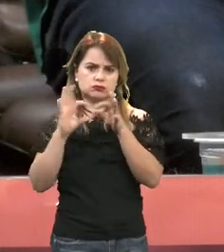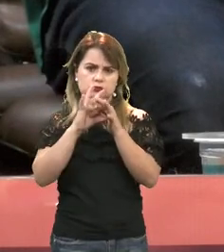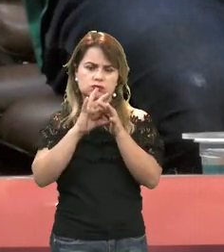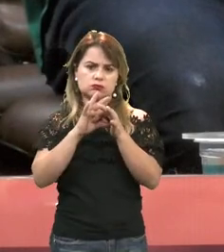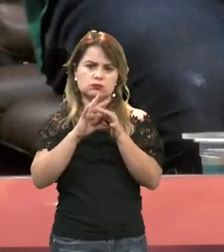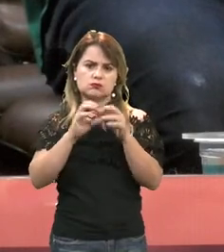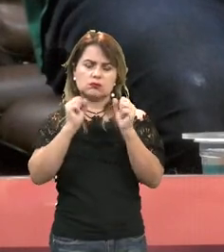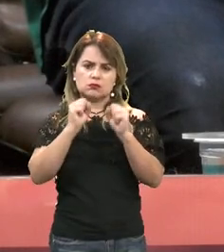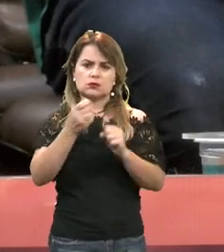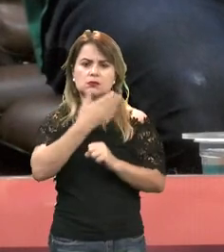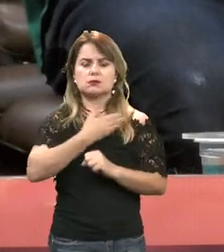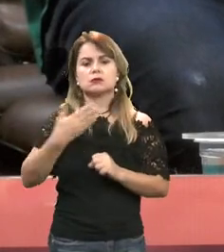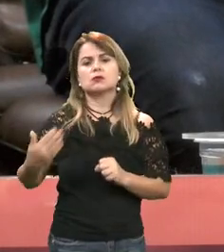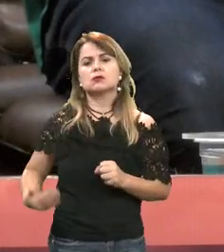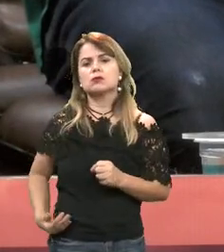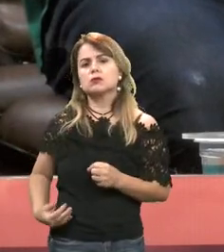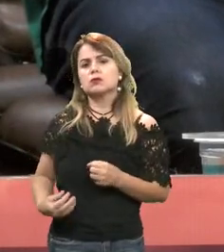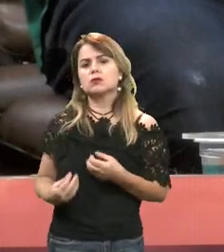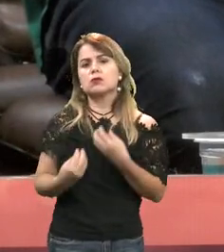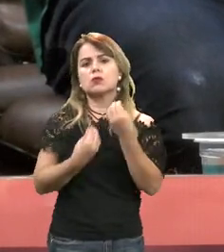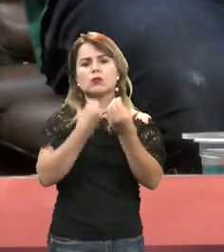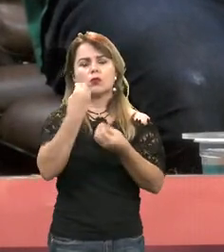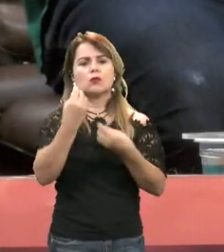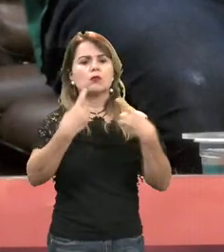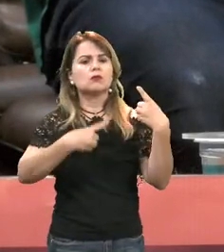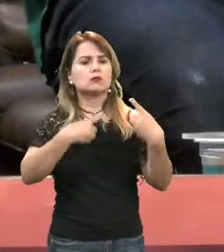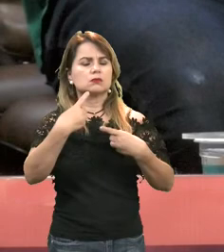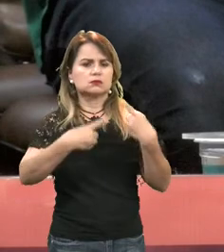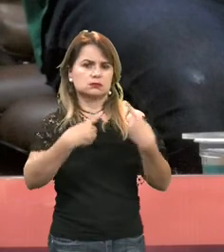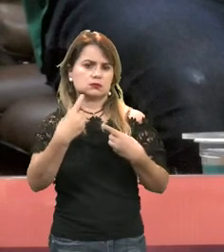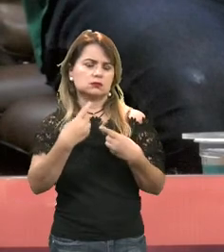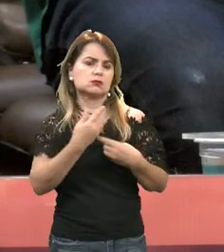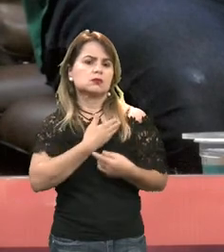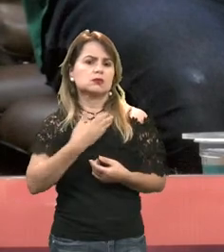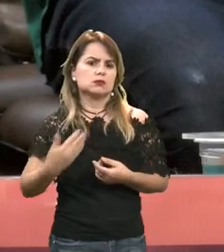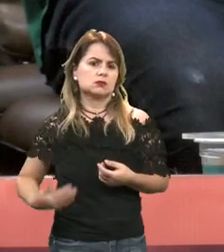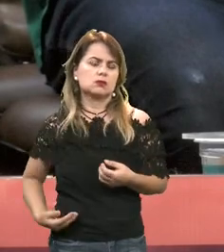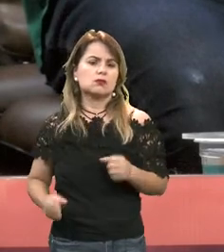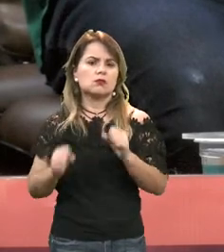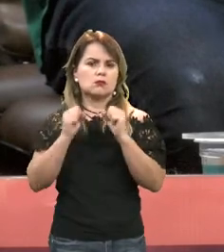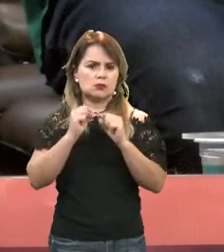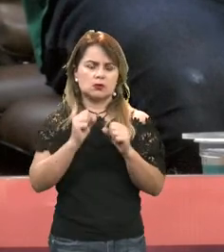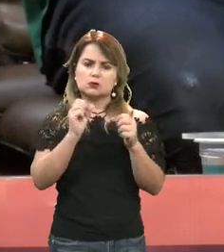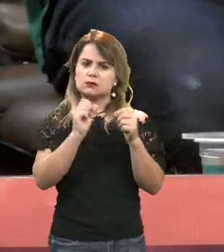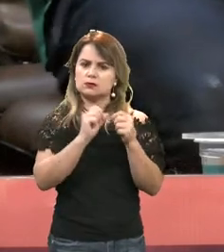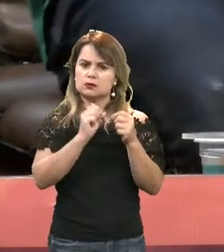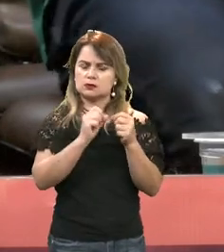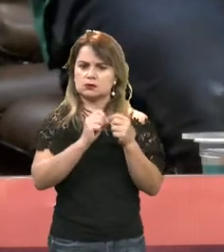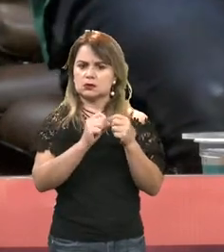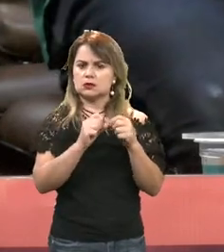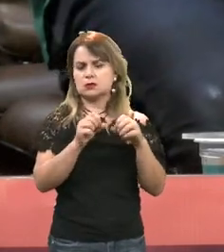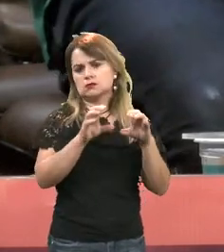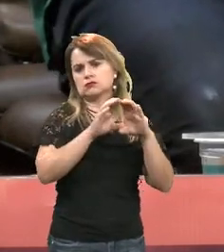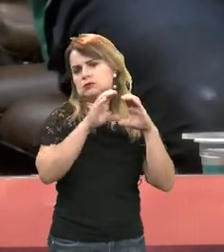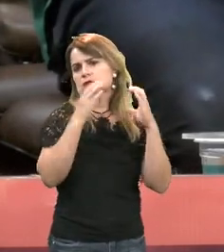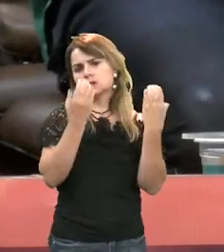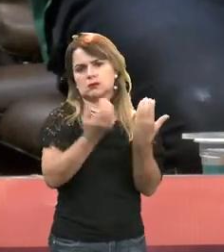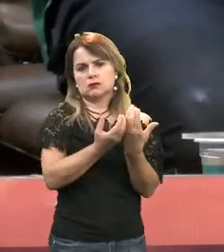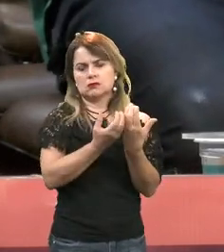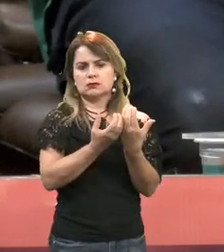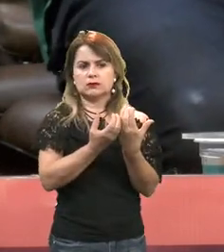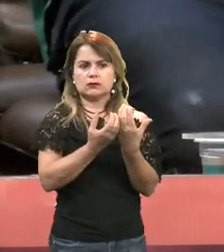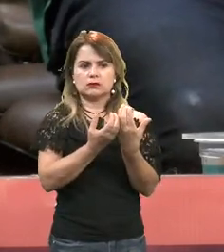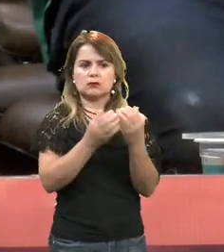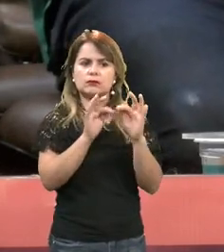que tipo de política pública poderia ser implementada lá no bairro, lá na comunidade, para